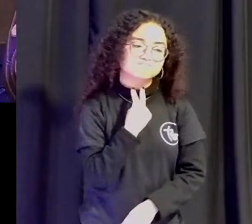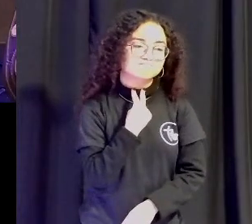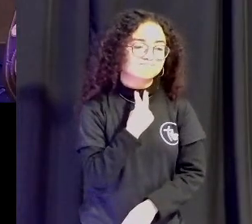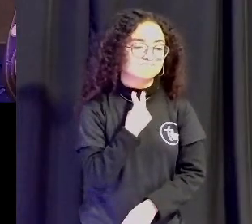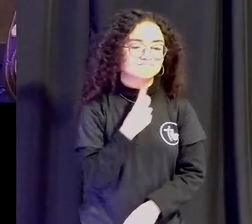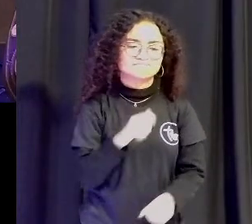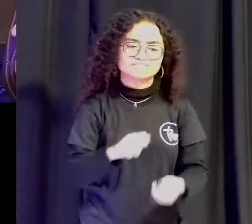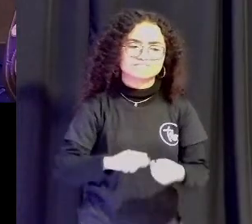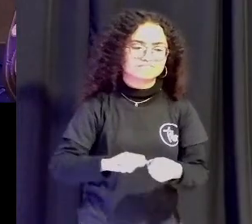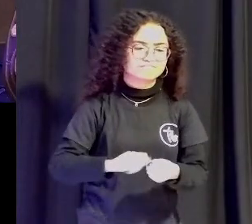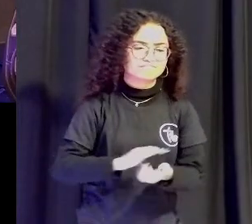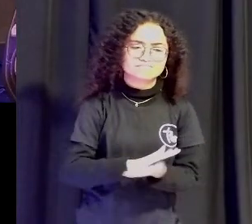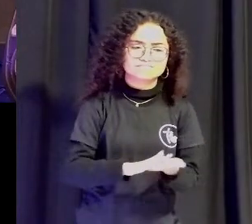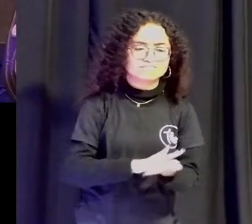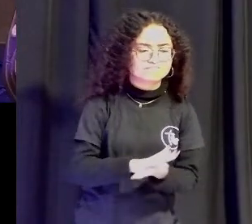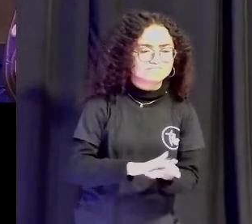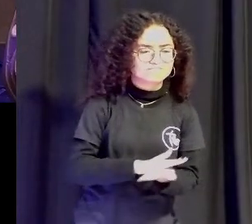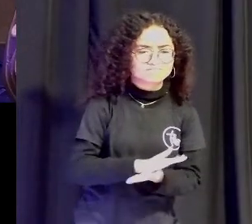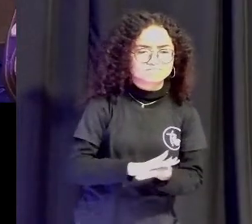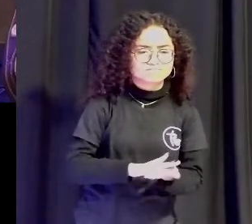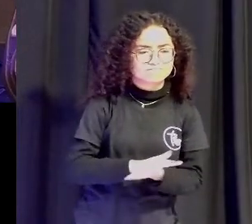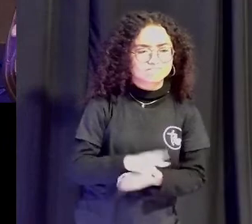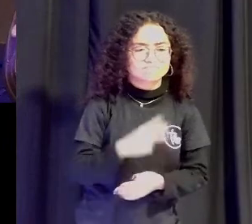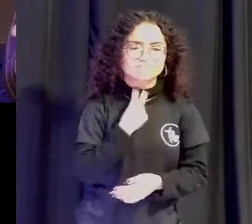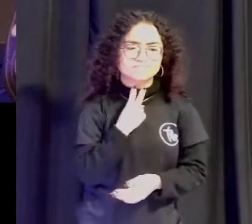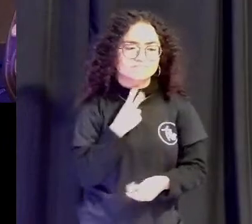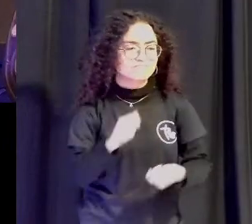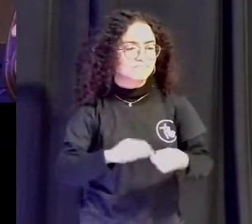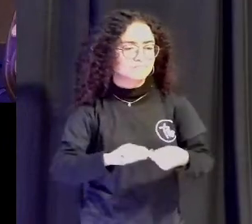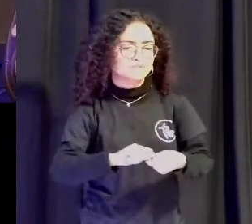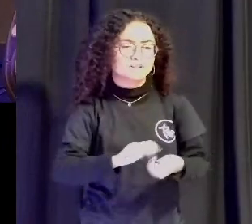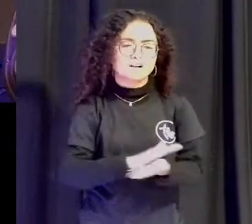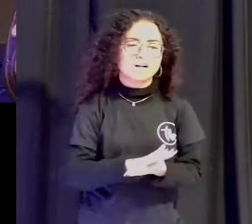fazer nada por mim, eles não puderam fazer nada pelo meu filho.